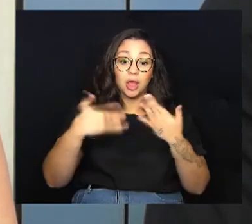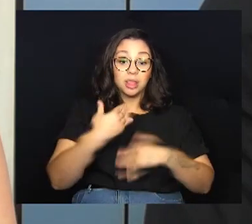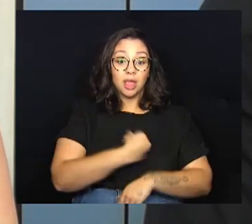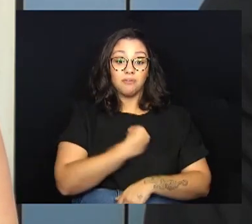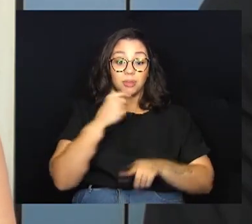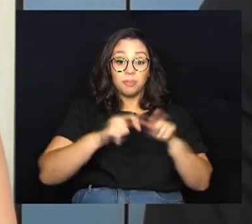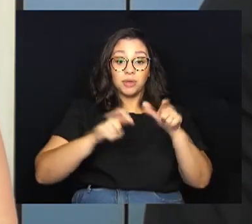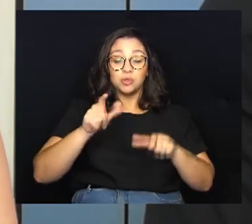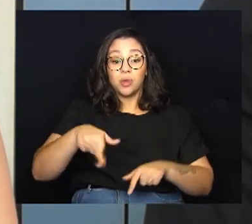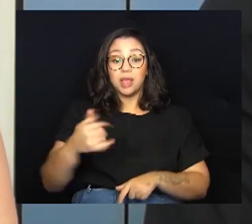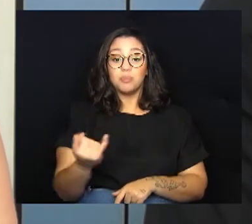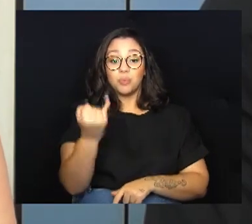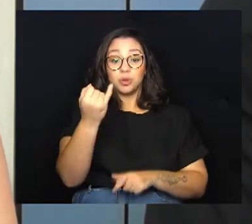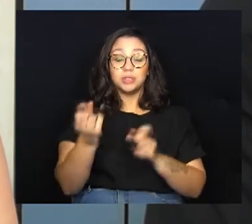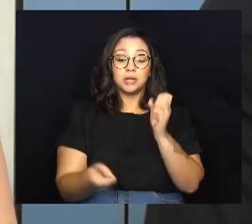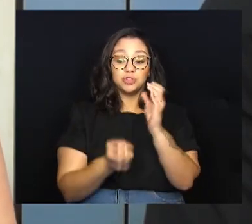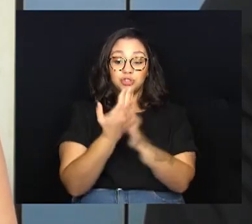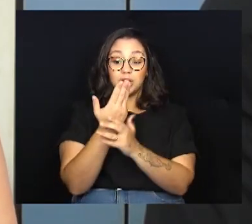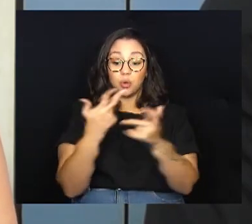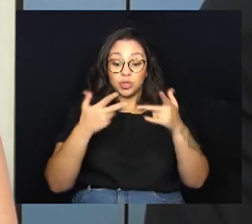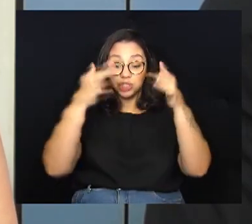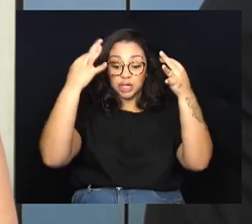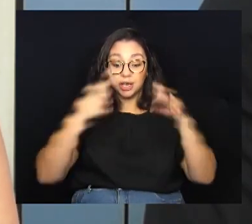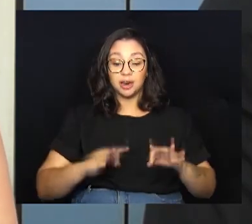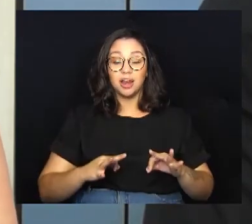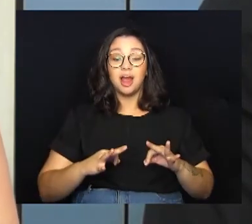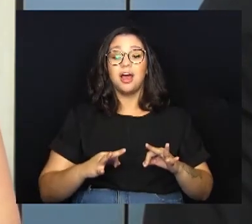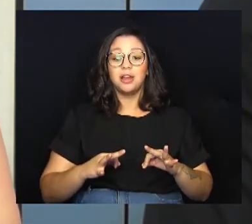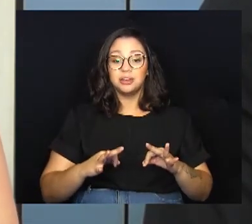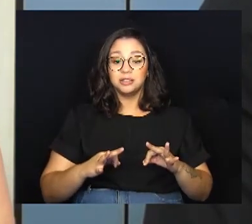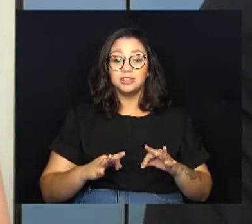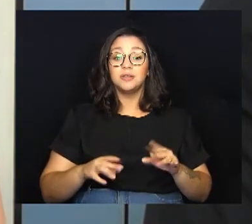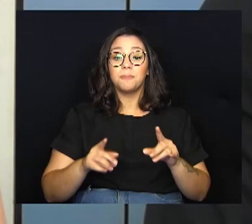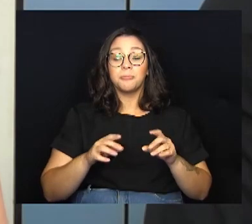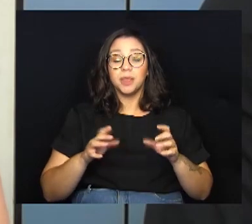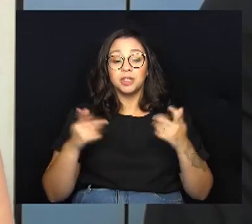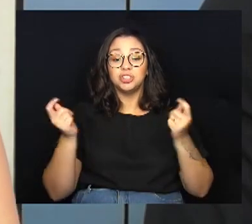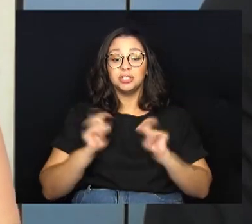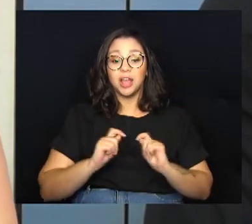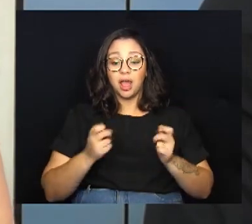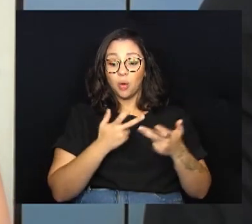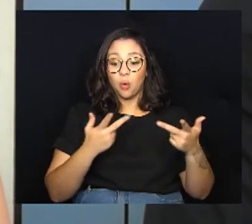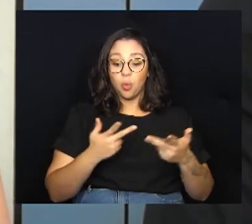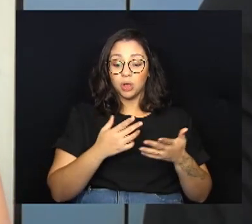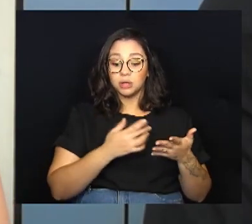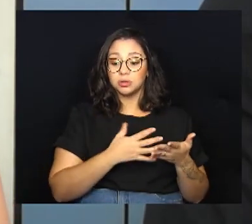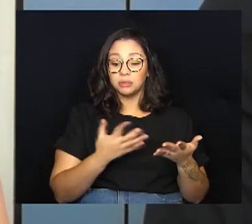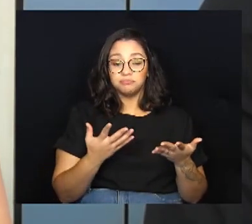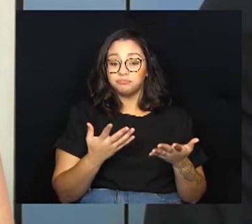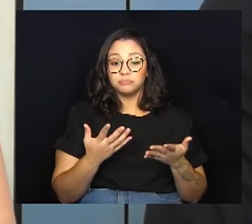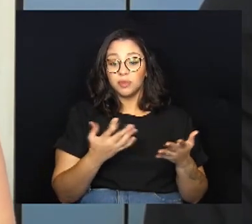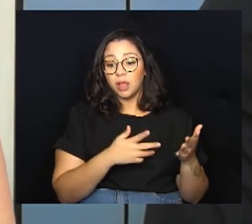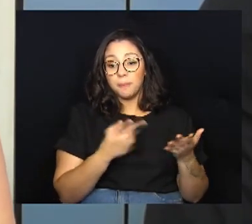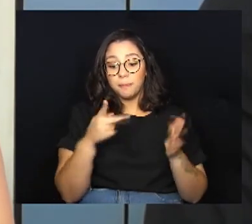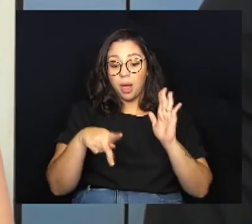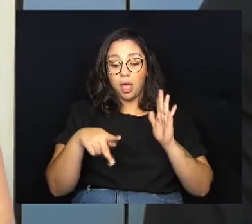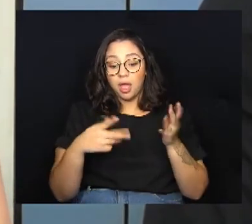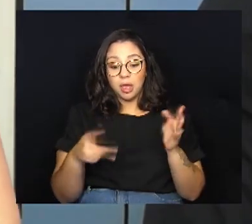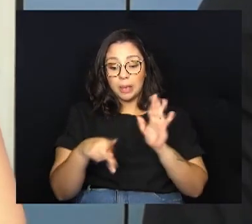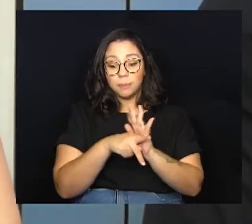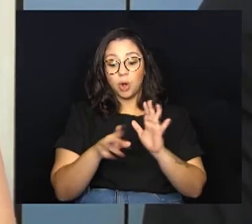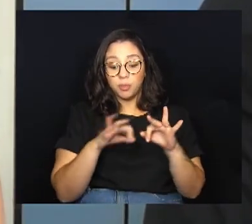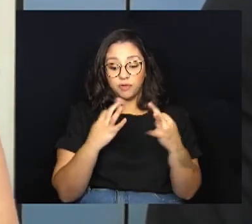está ainda em São Paulo, precisa de muito estudo, os especialistas, cientistas,